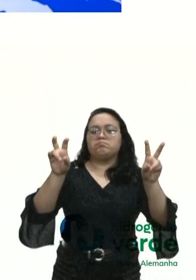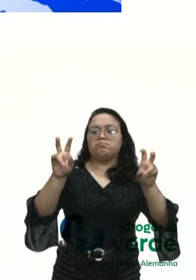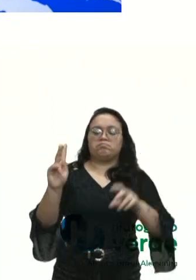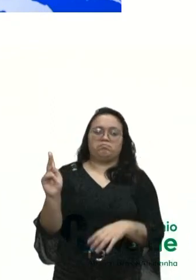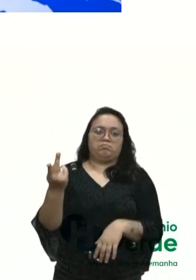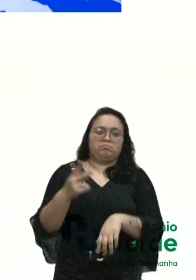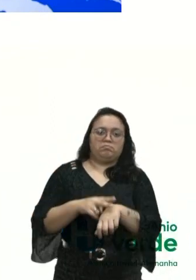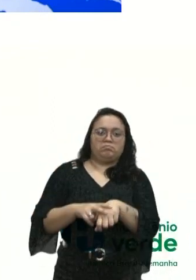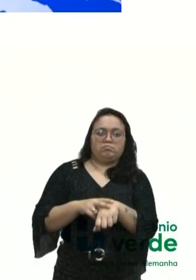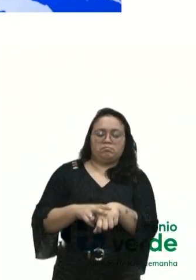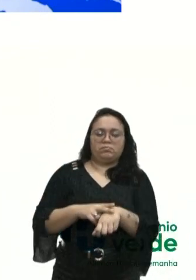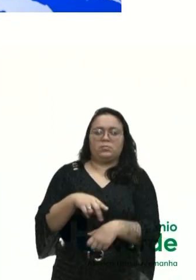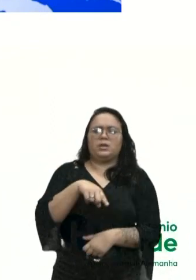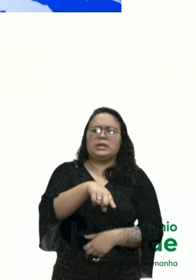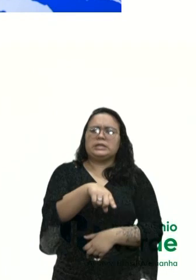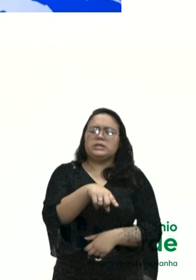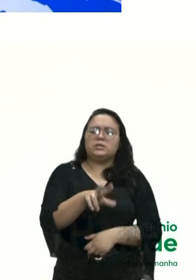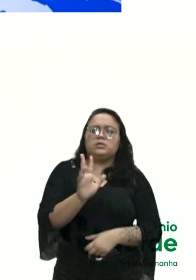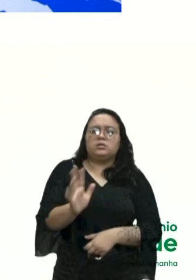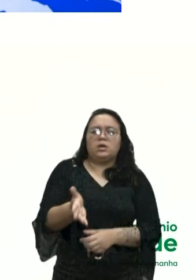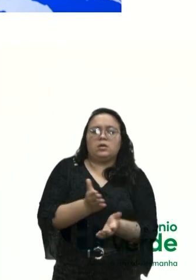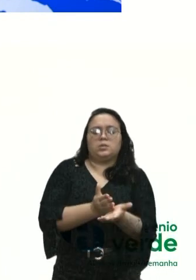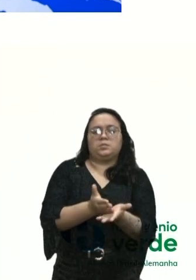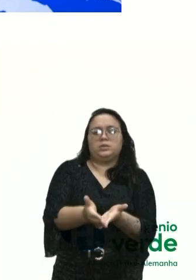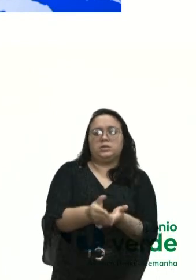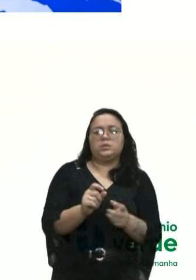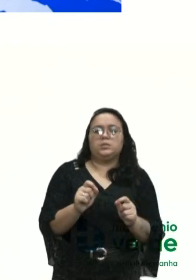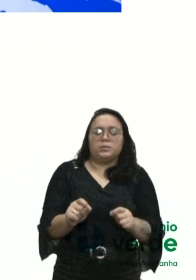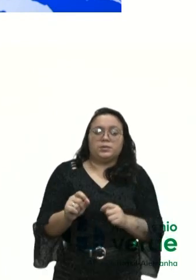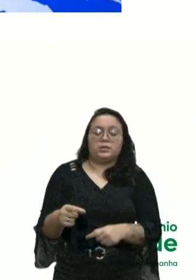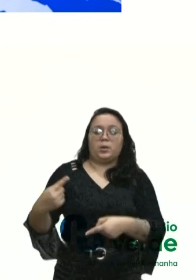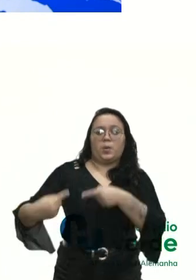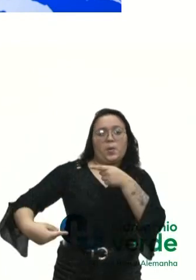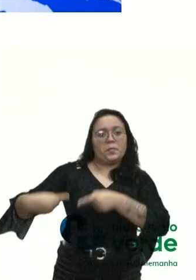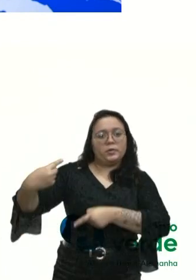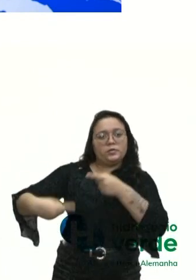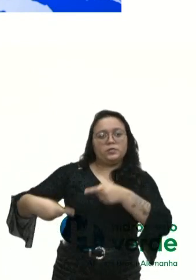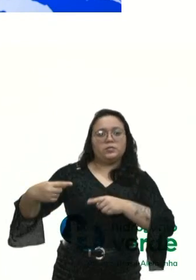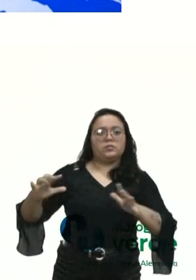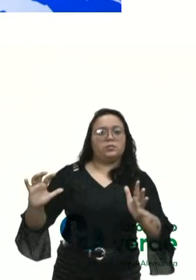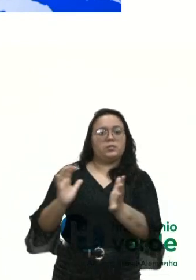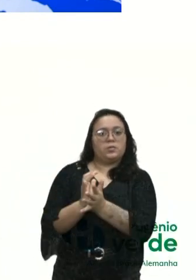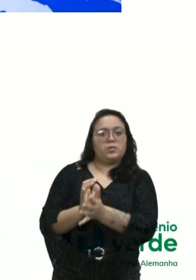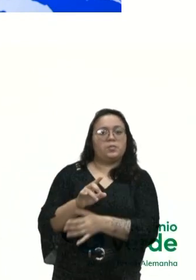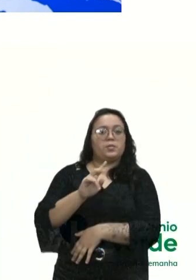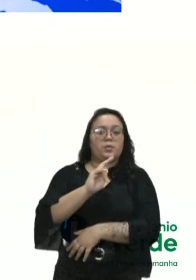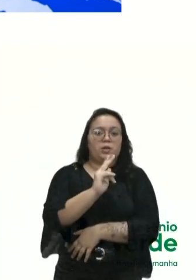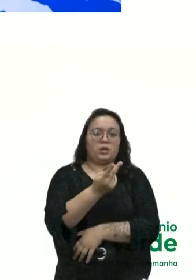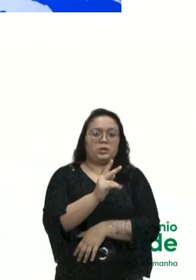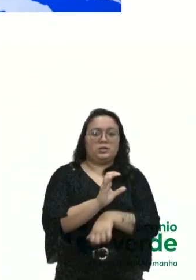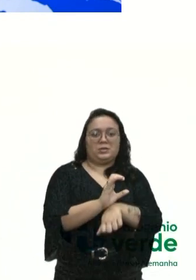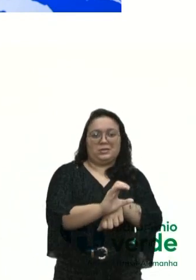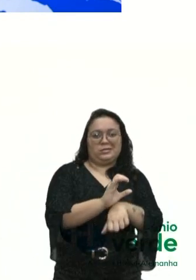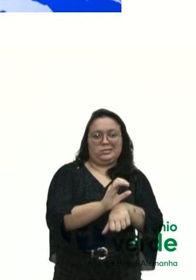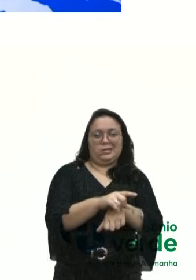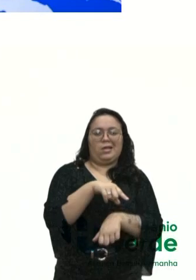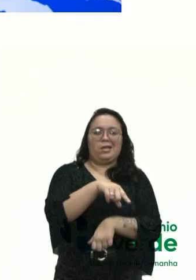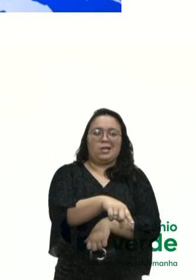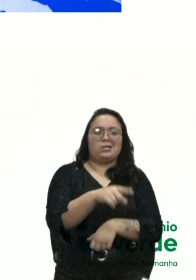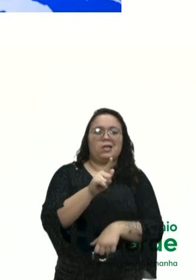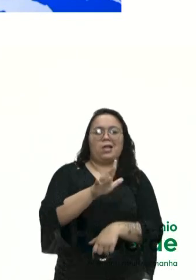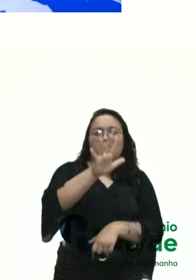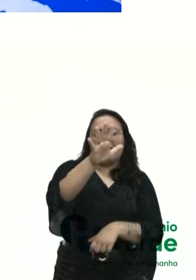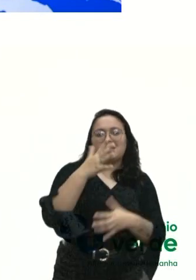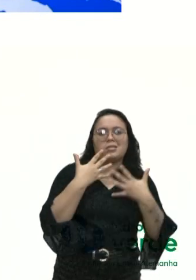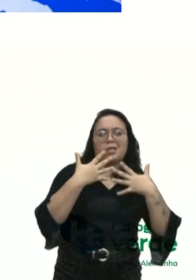verde. O green hidrogênio verde hydrogen já está começando a se tornar mais competitivo perante becoming o more hidrogênio competitive que usa gás natural